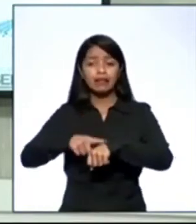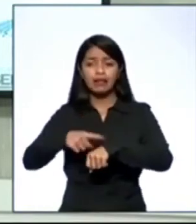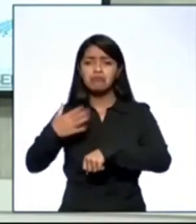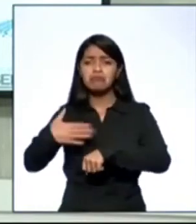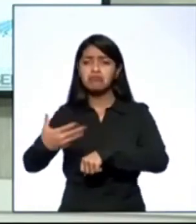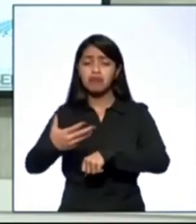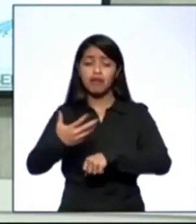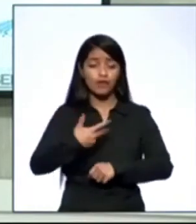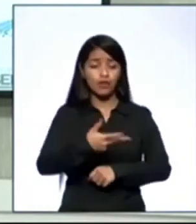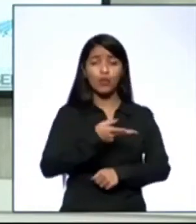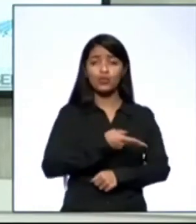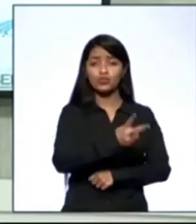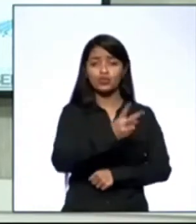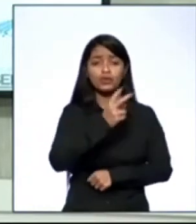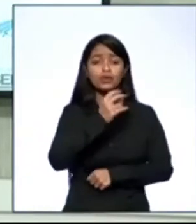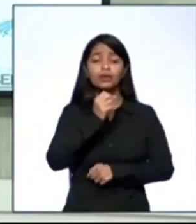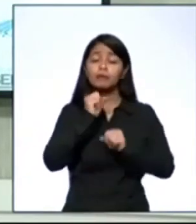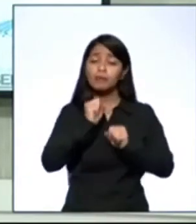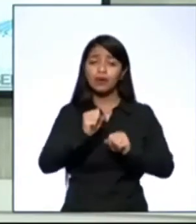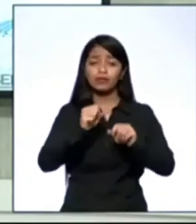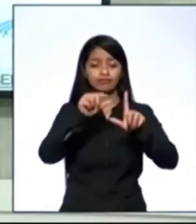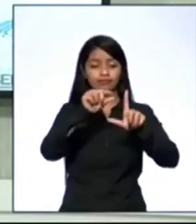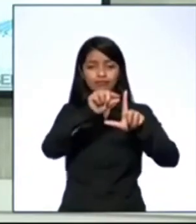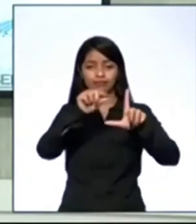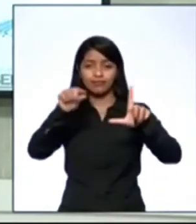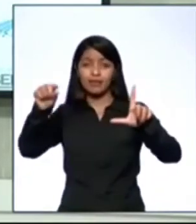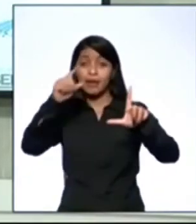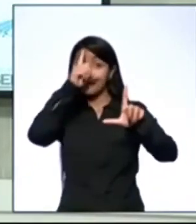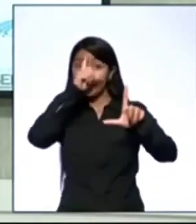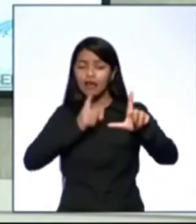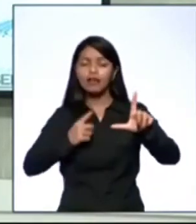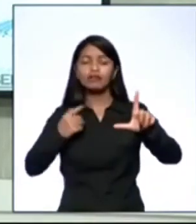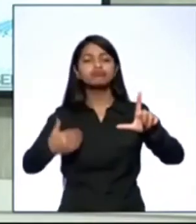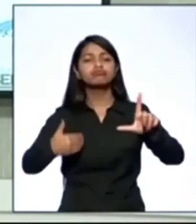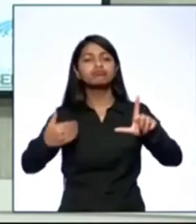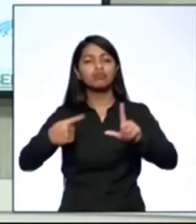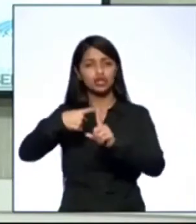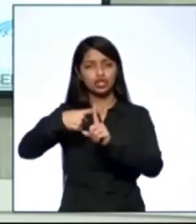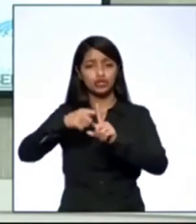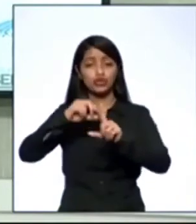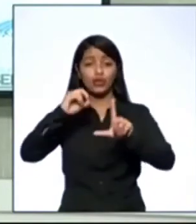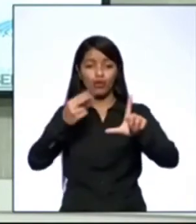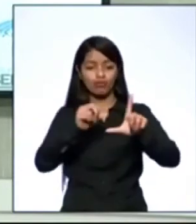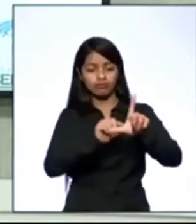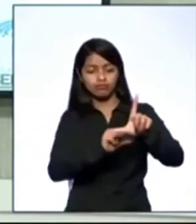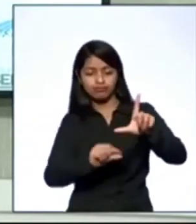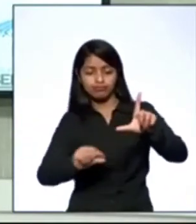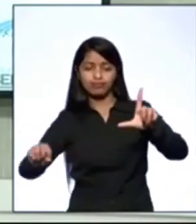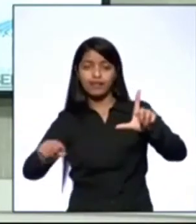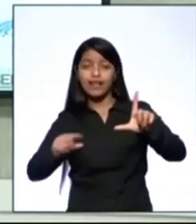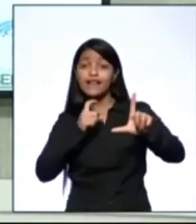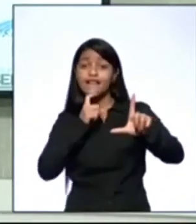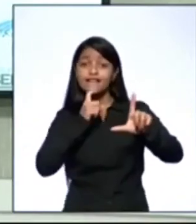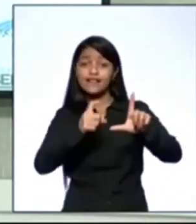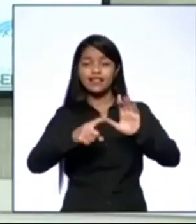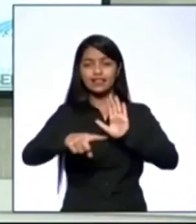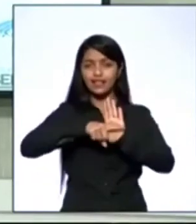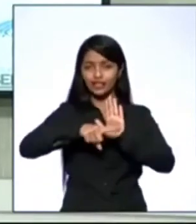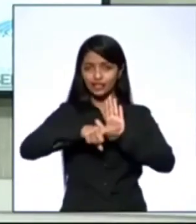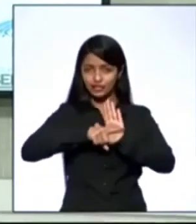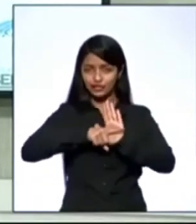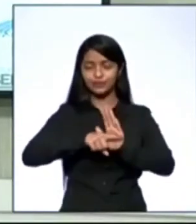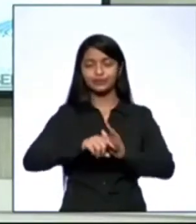a amarela constante positiva, seja a velocidade verde constante negativa, né? No gráfico de